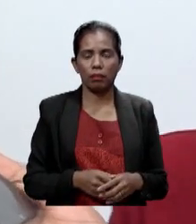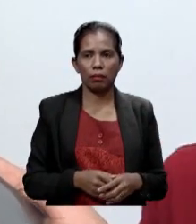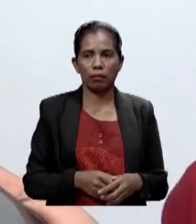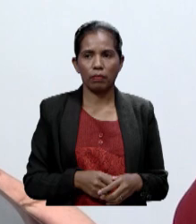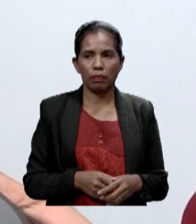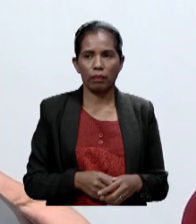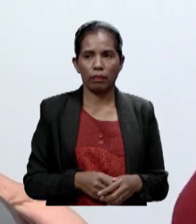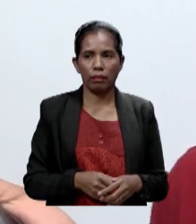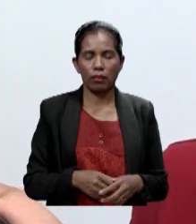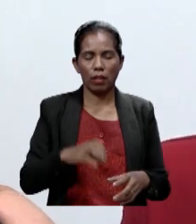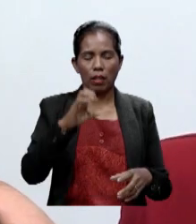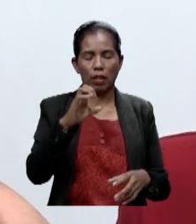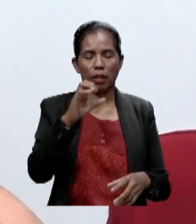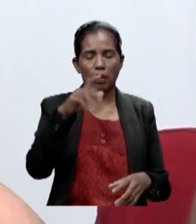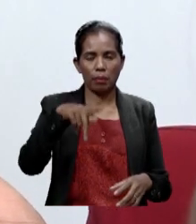Epifania ho